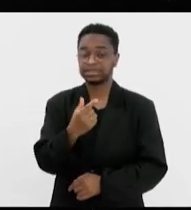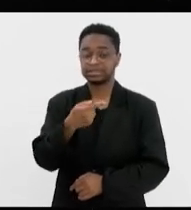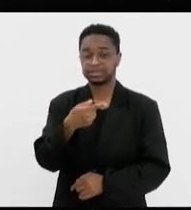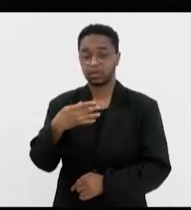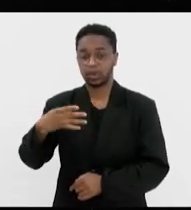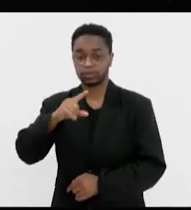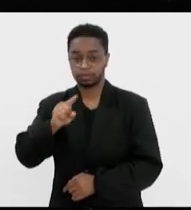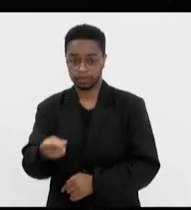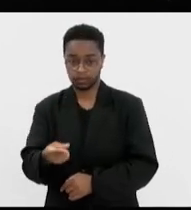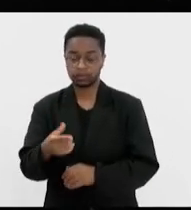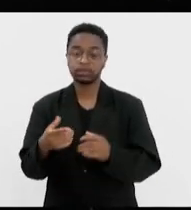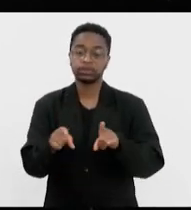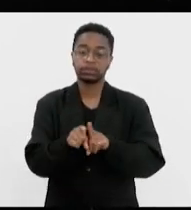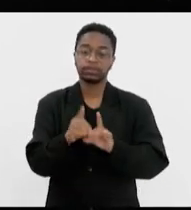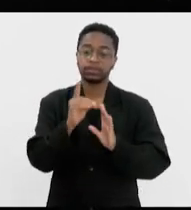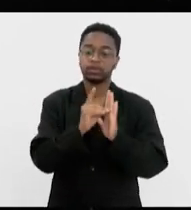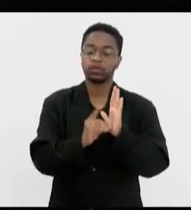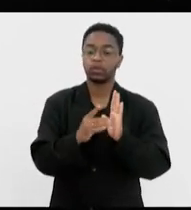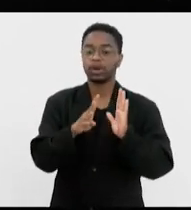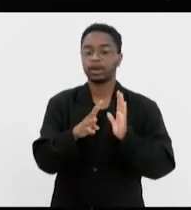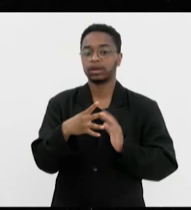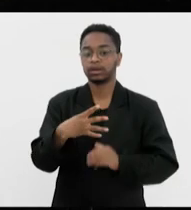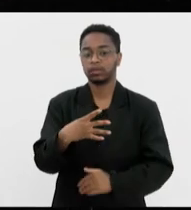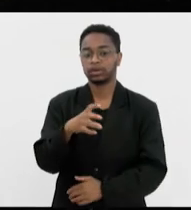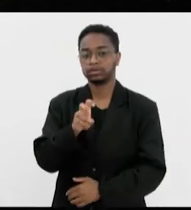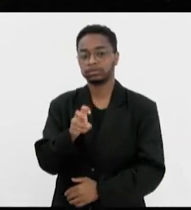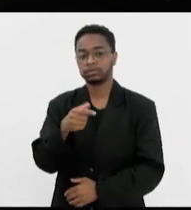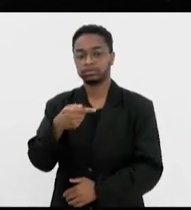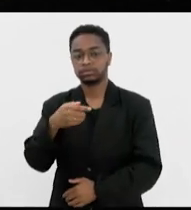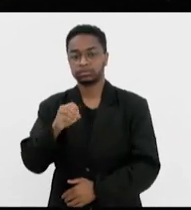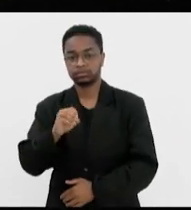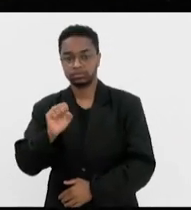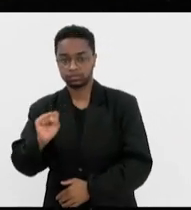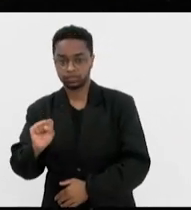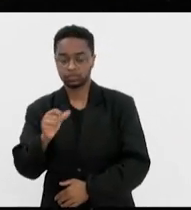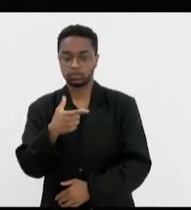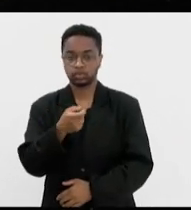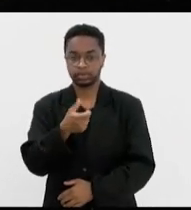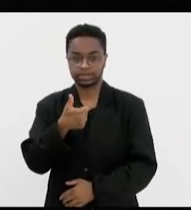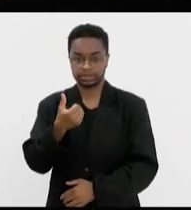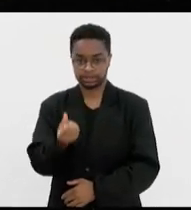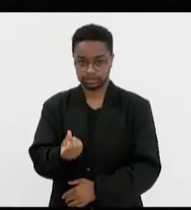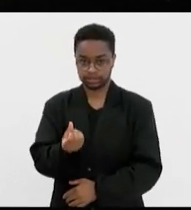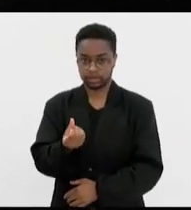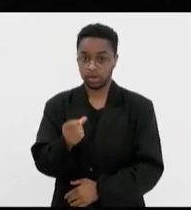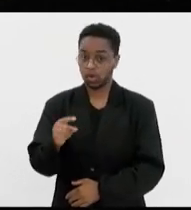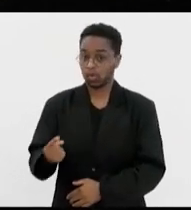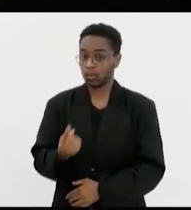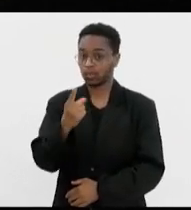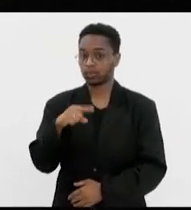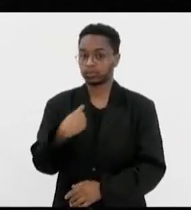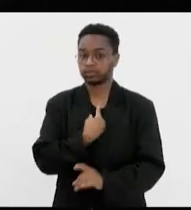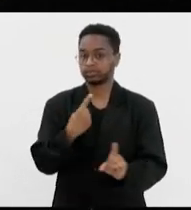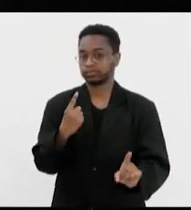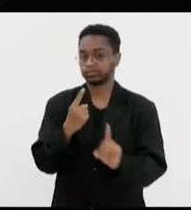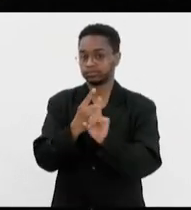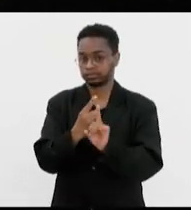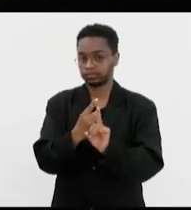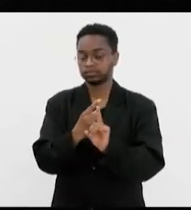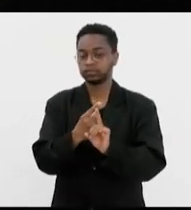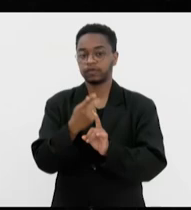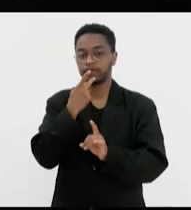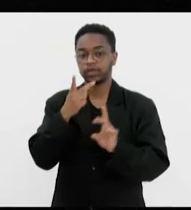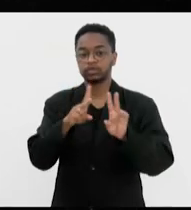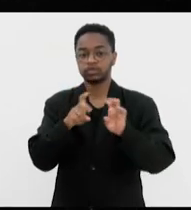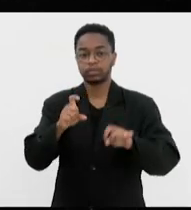13.387.174.000. E o decreto 45.780 de 2016, que foi os únicos que nós encontramos, que é da produtos